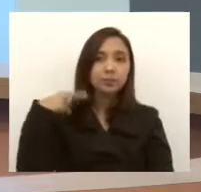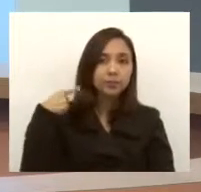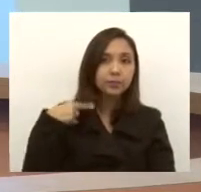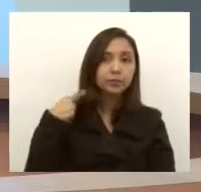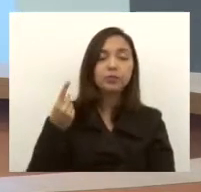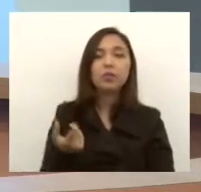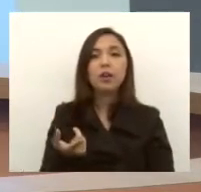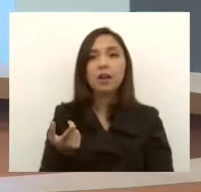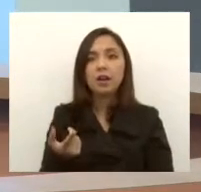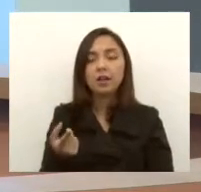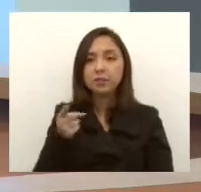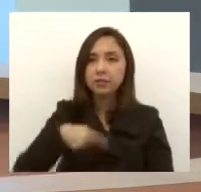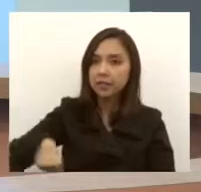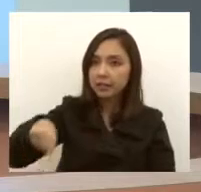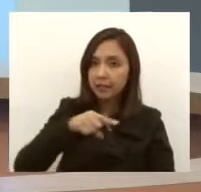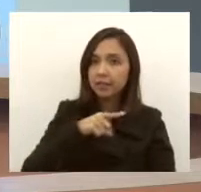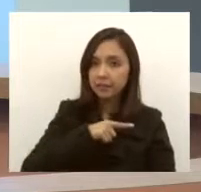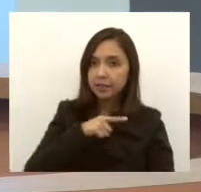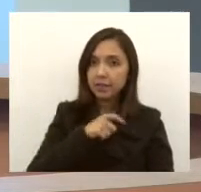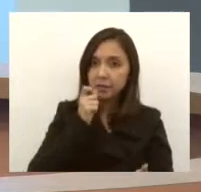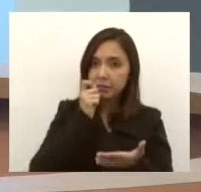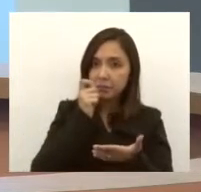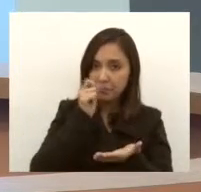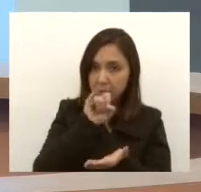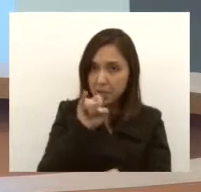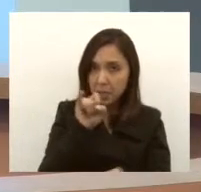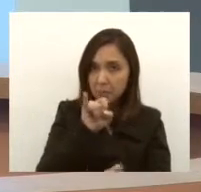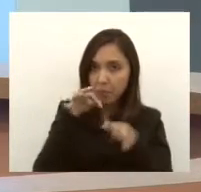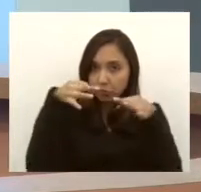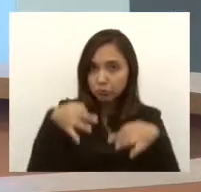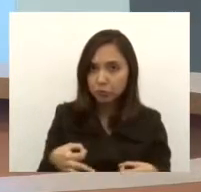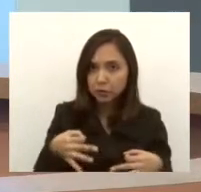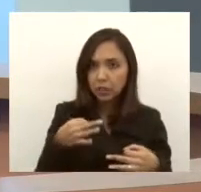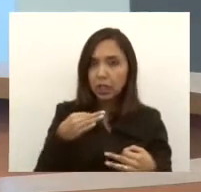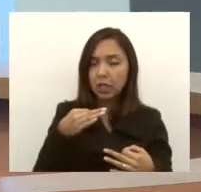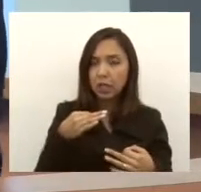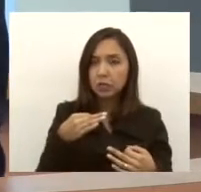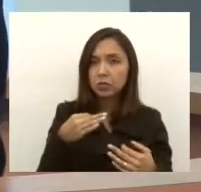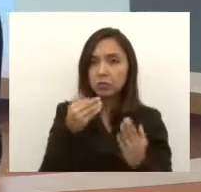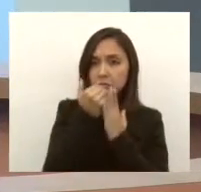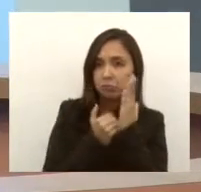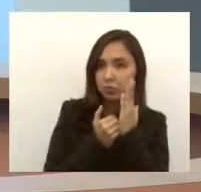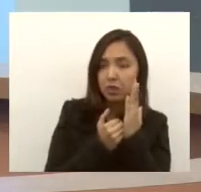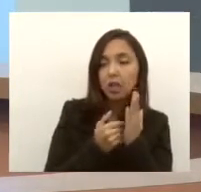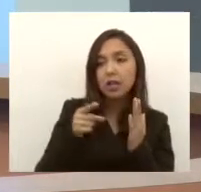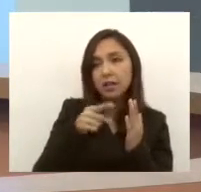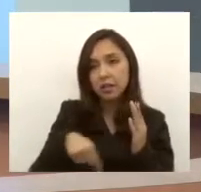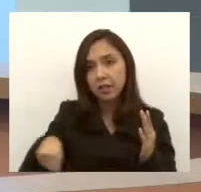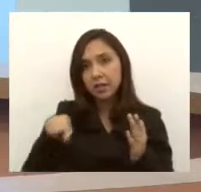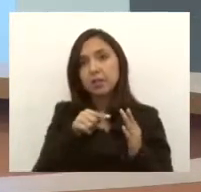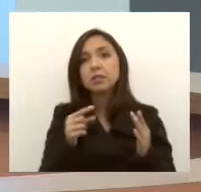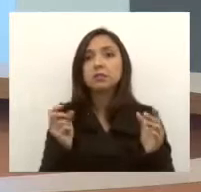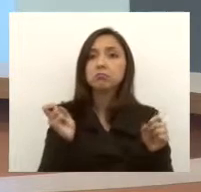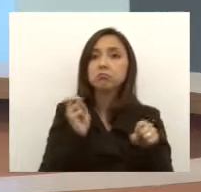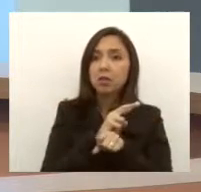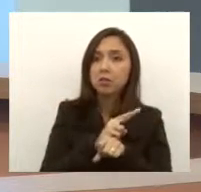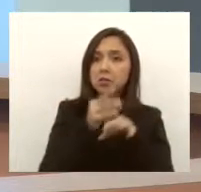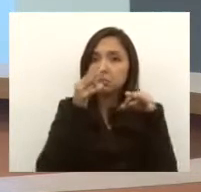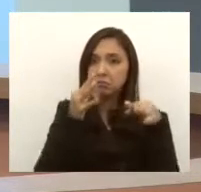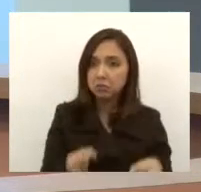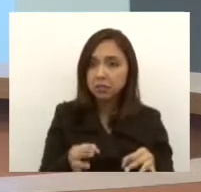advogado, eles têm esses impostos mais justos, com certeza entrarão na formalidade